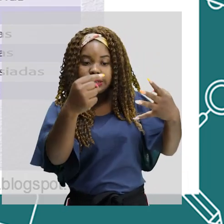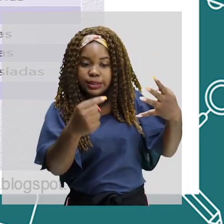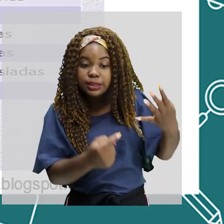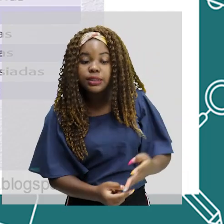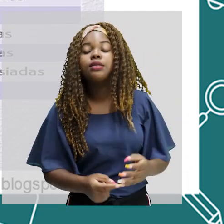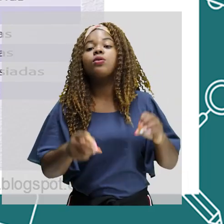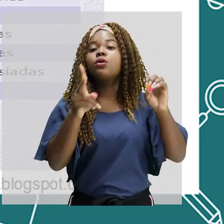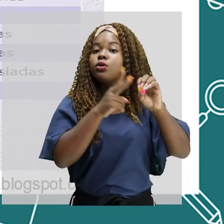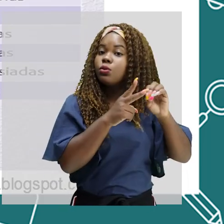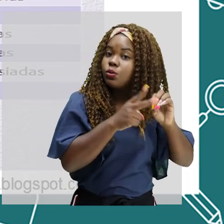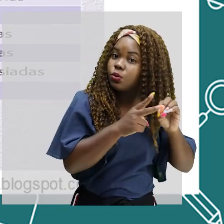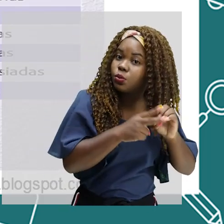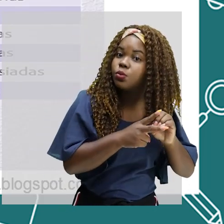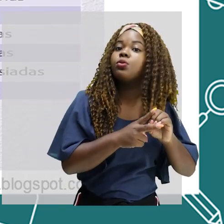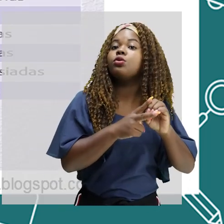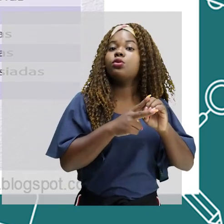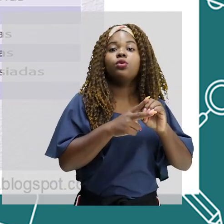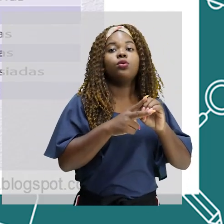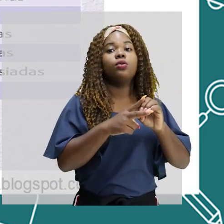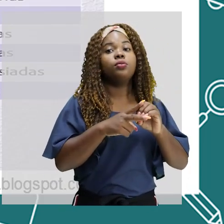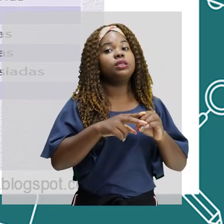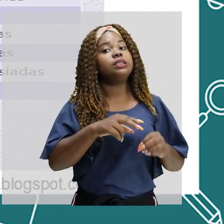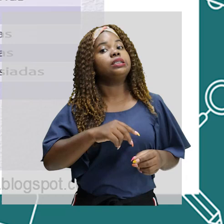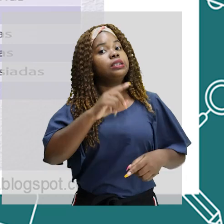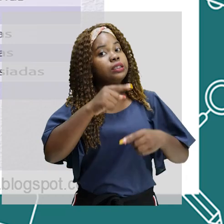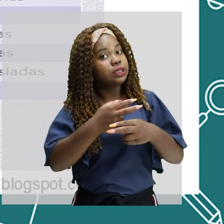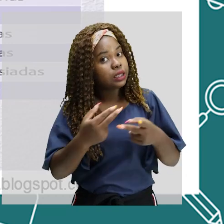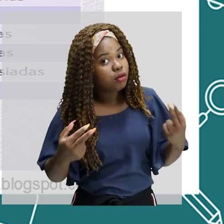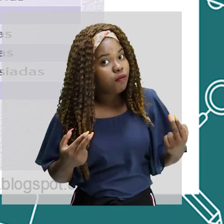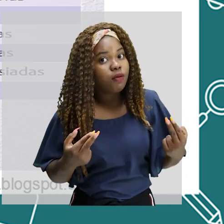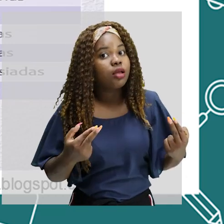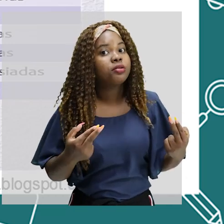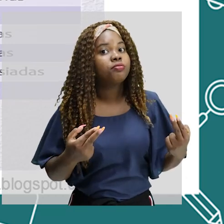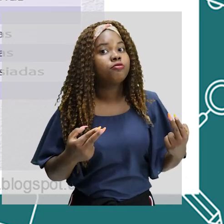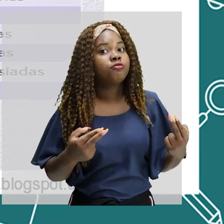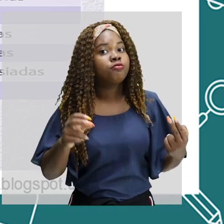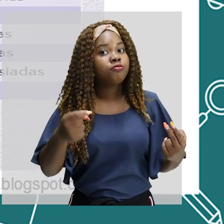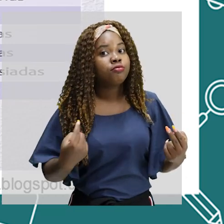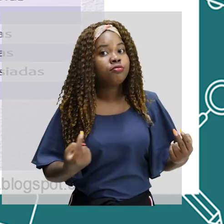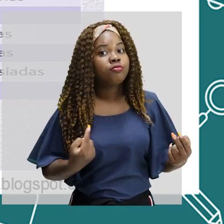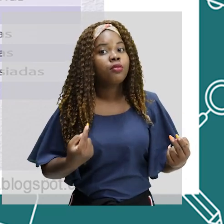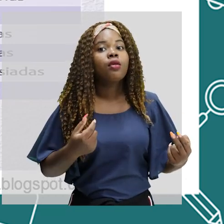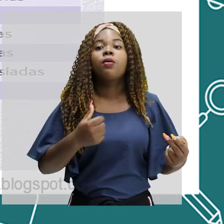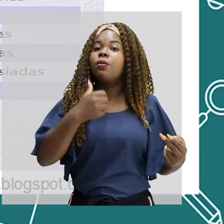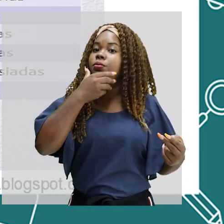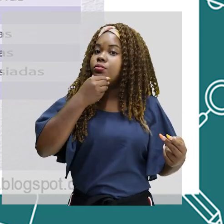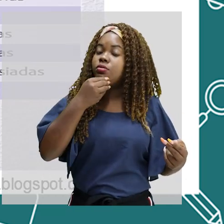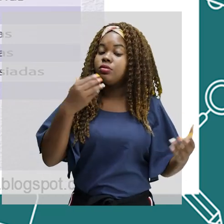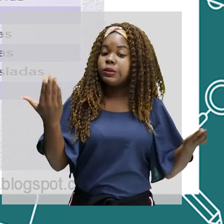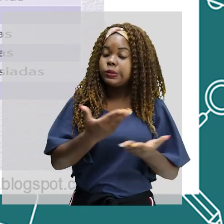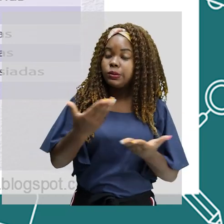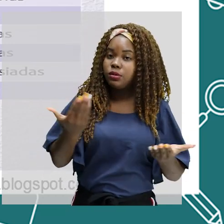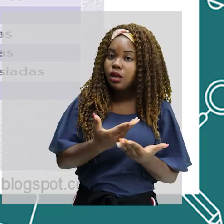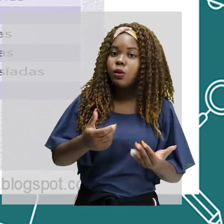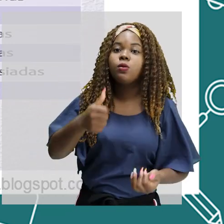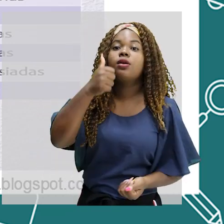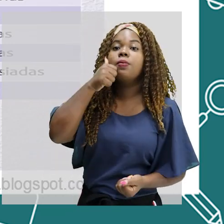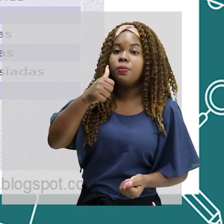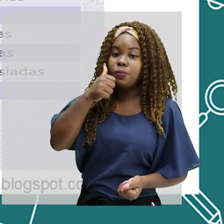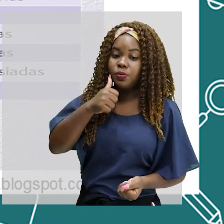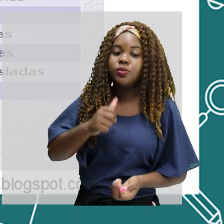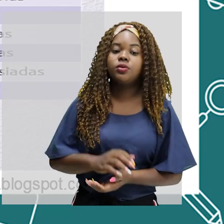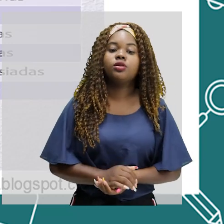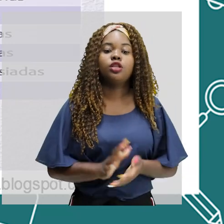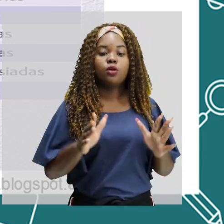pronombres indefinidos no singular masculino. Vamos ver agora no singular feminino,